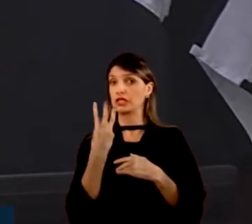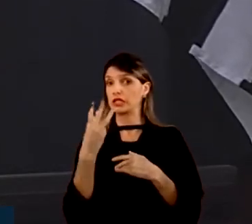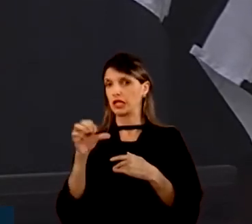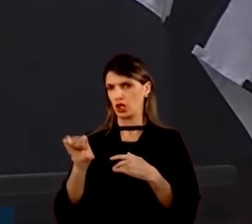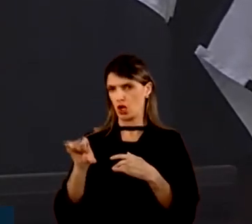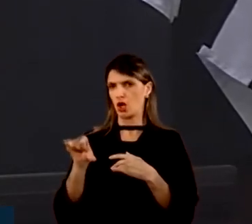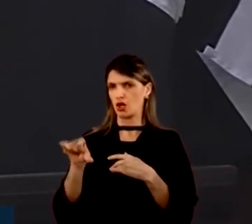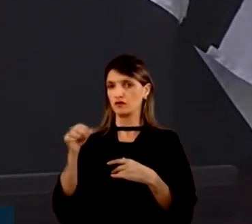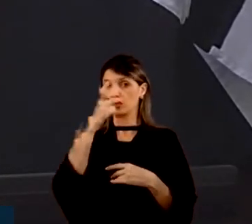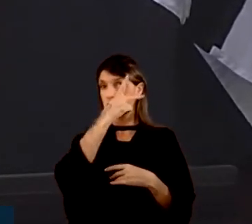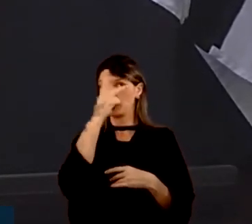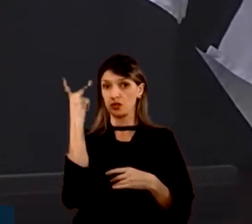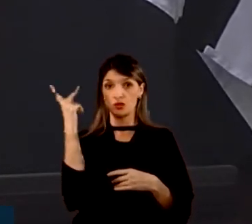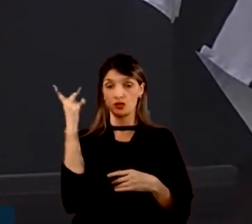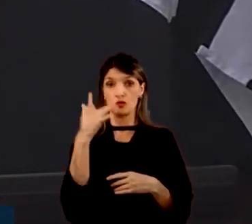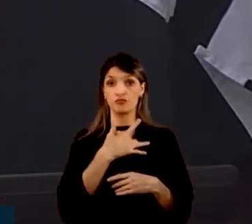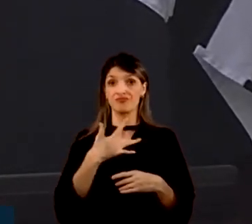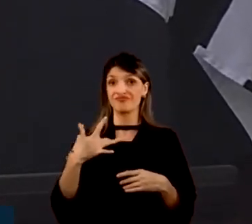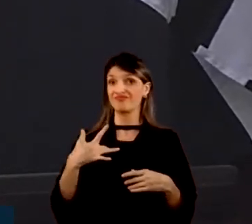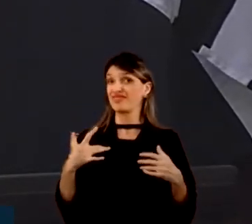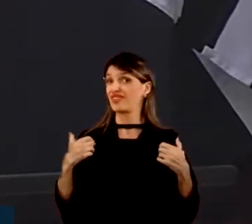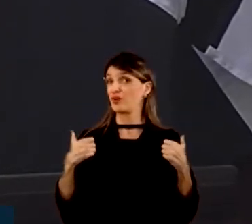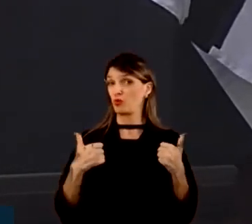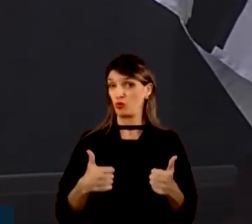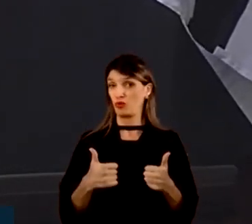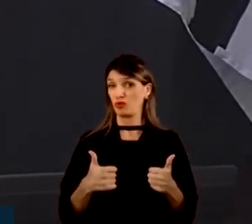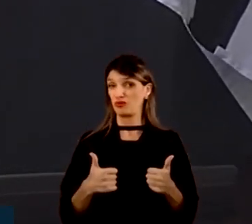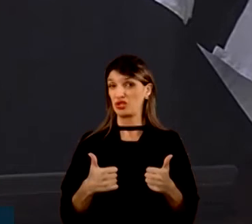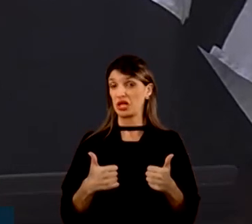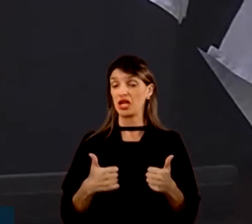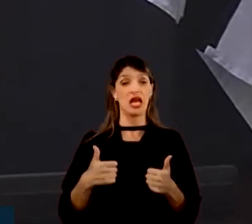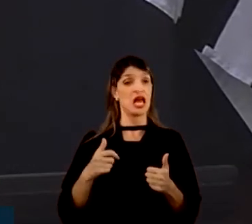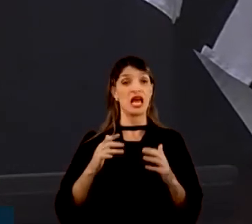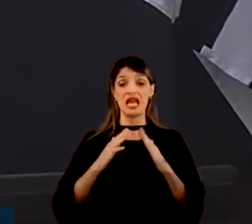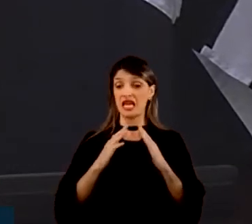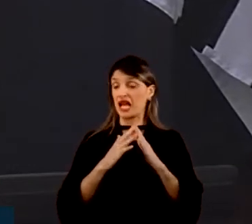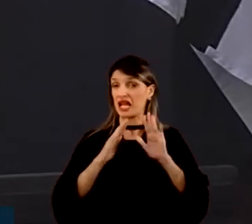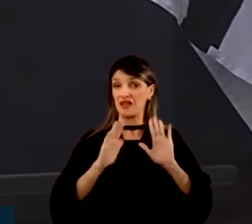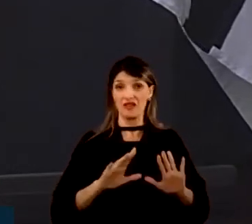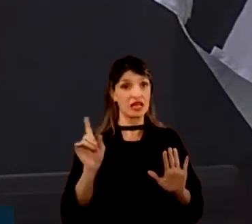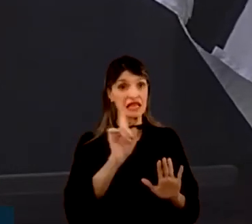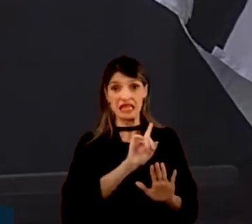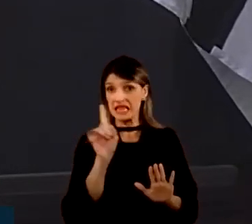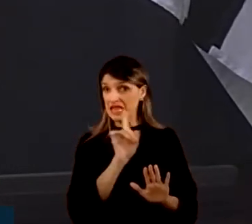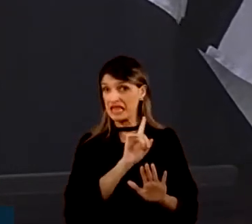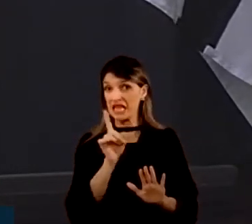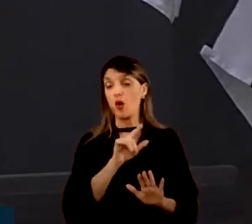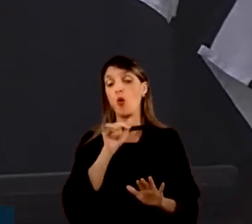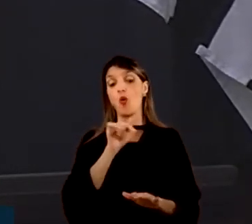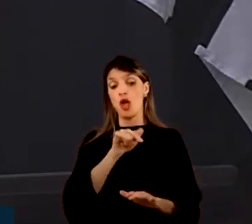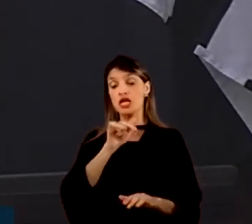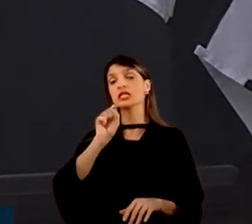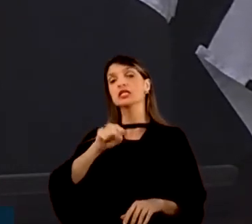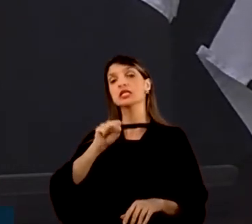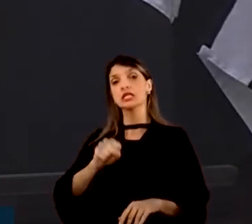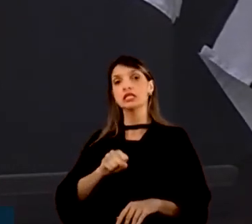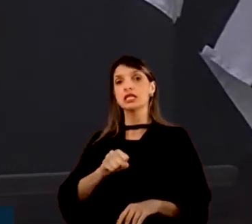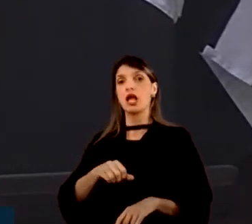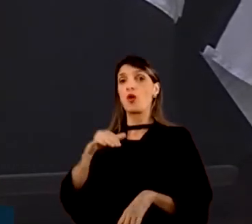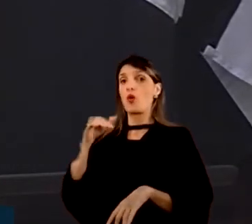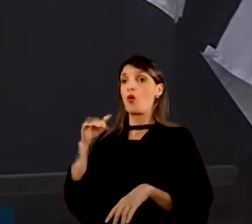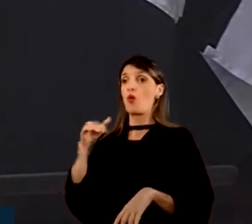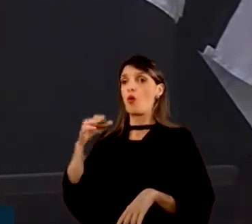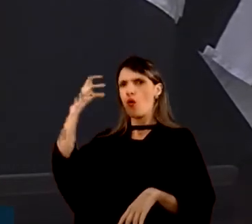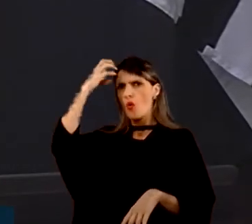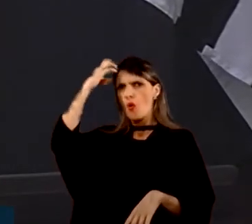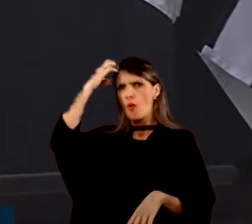pessoas que não estão ficando em casa, que esses, sim, são os culpados, que estão saindo, que estão participando de